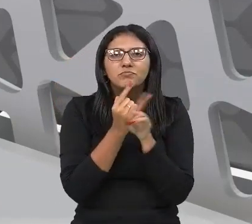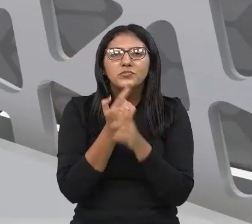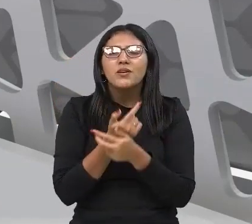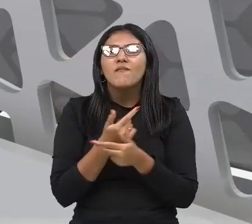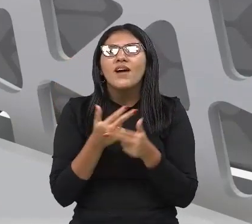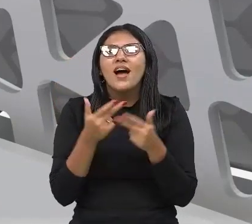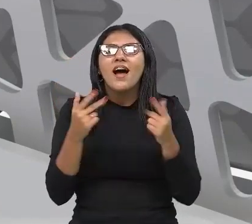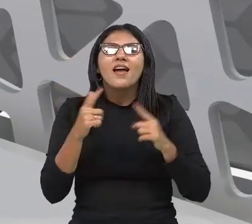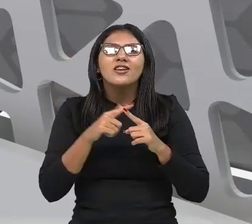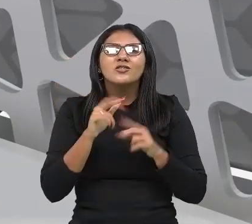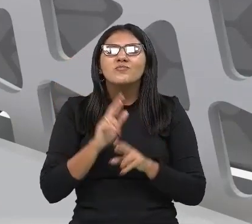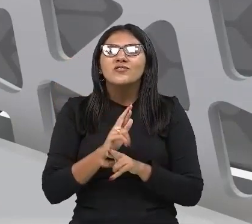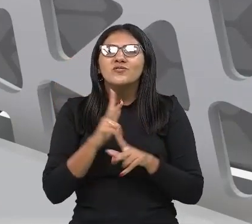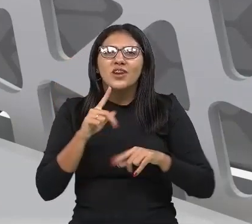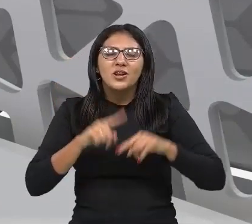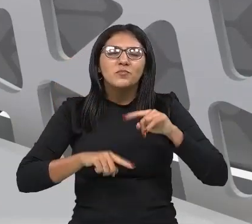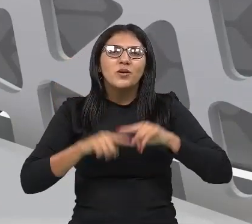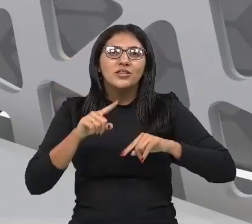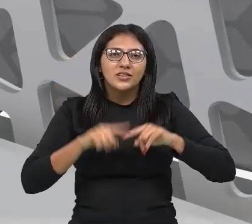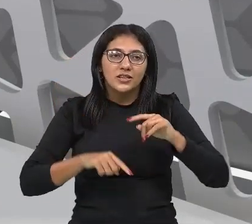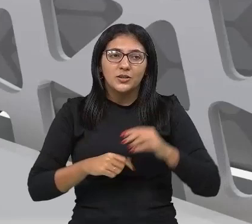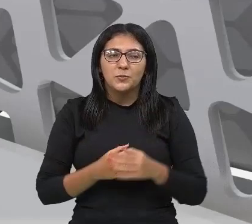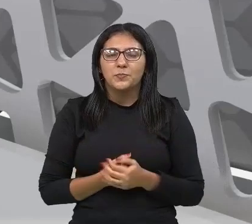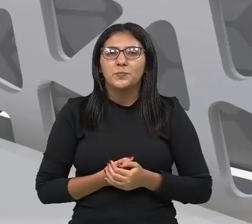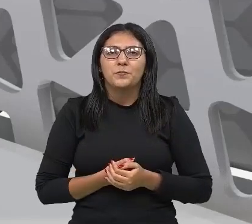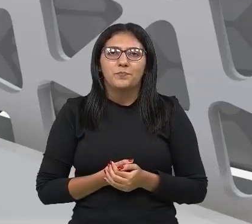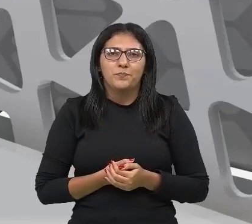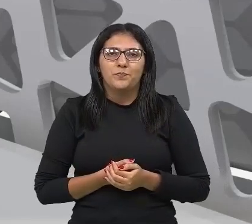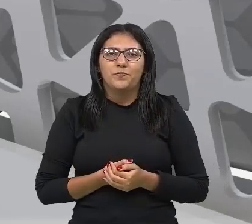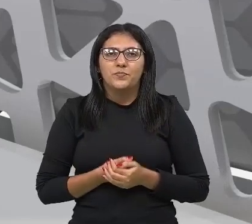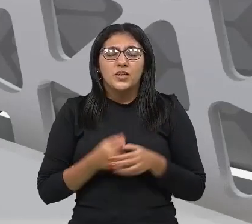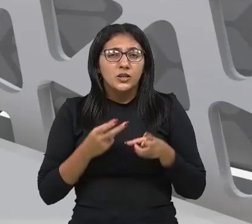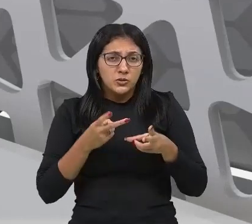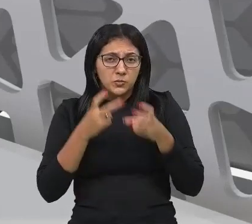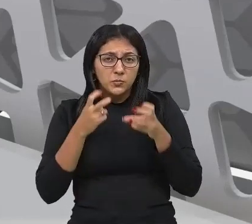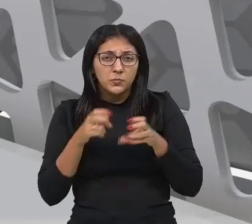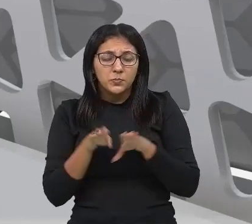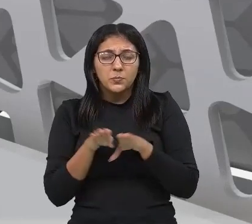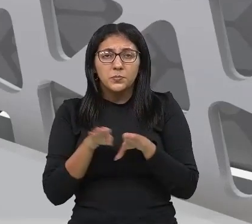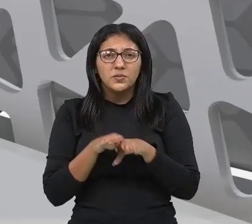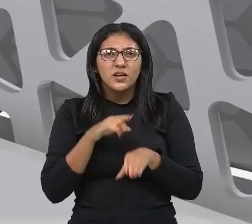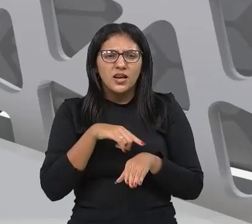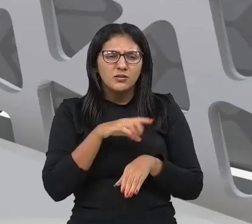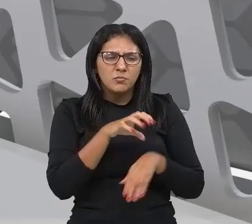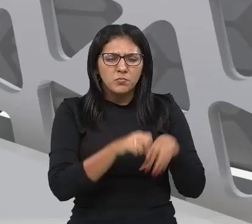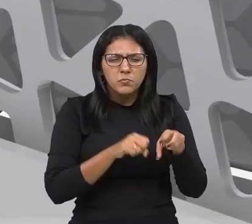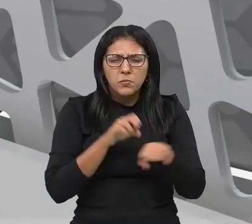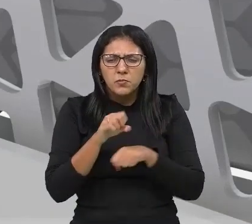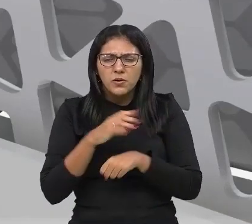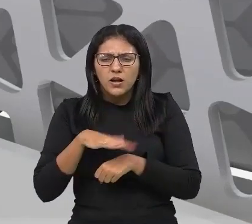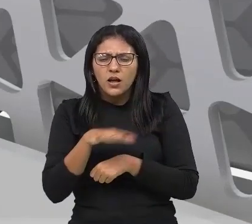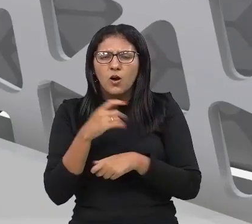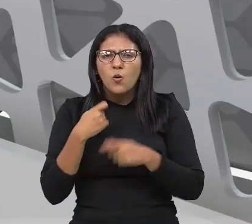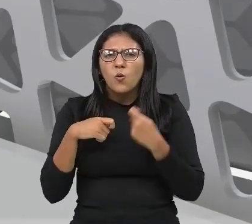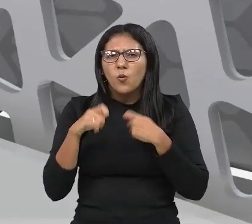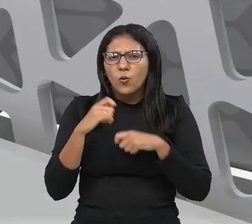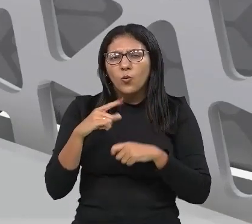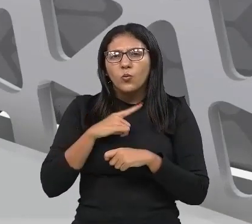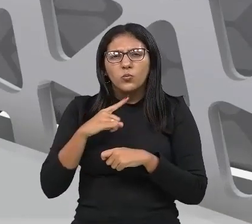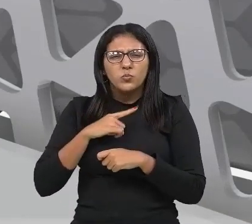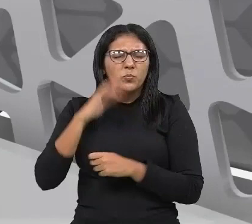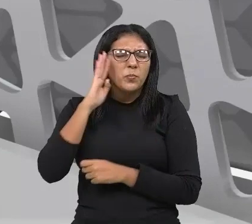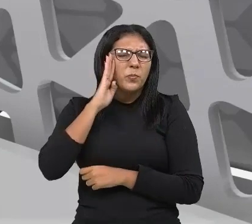também para serem exploradas. A gente vai verificar que essa exploração econômica do território vai ocorrer